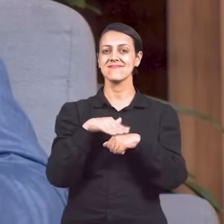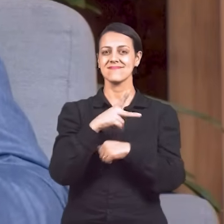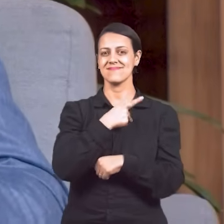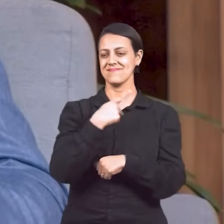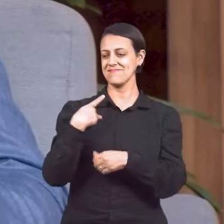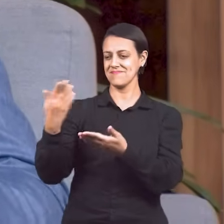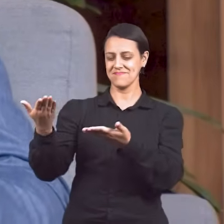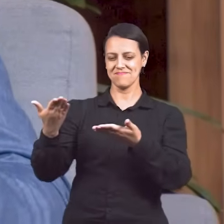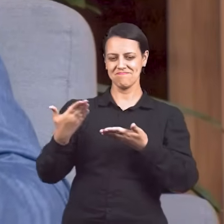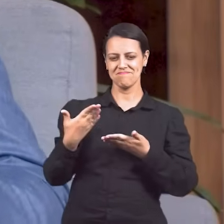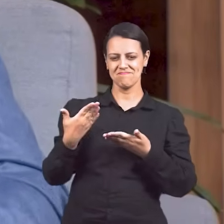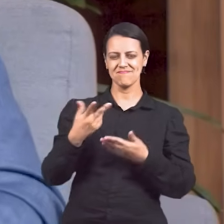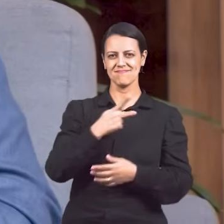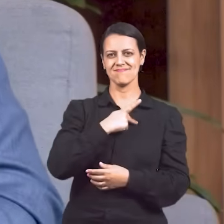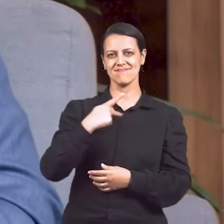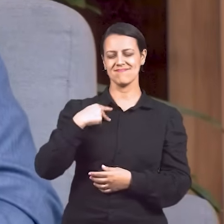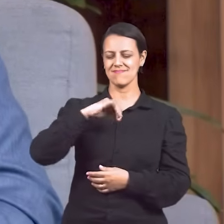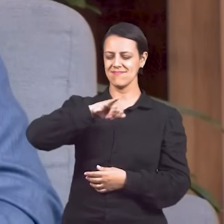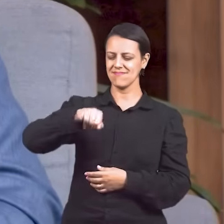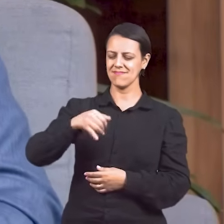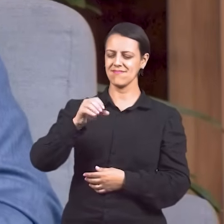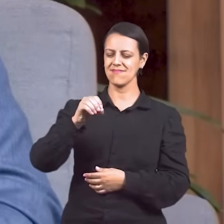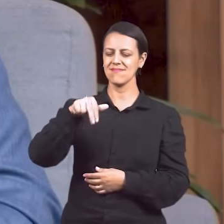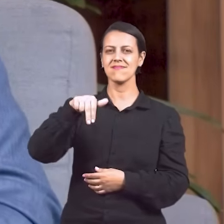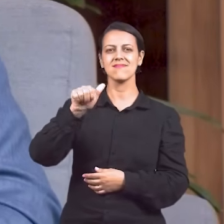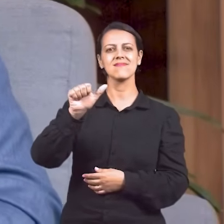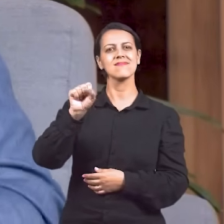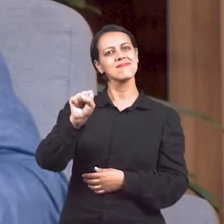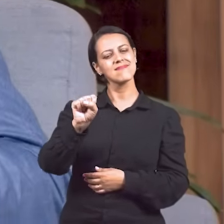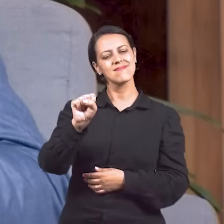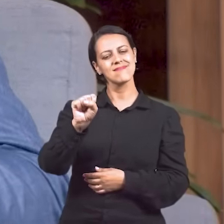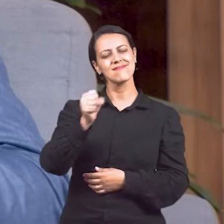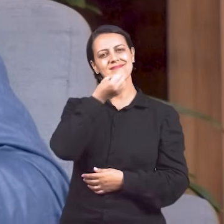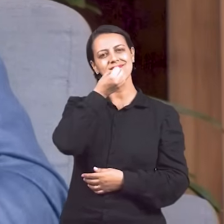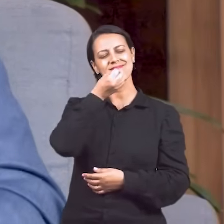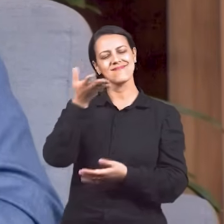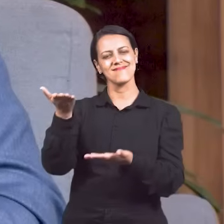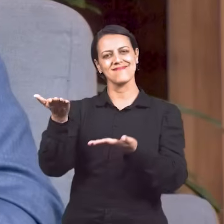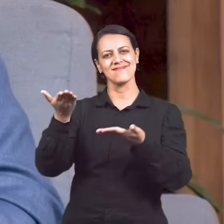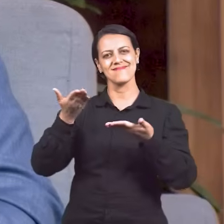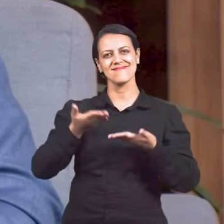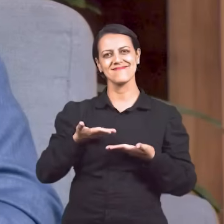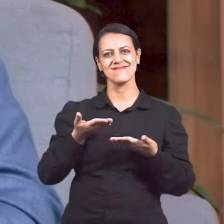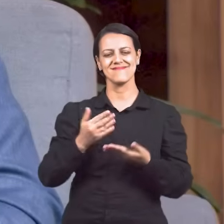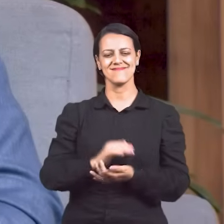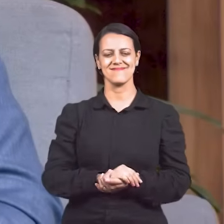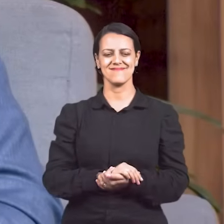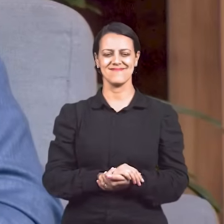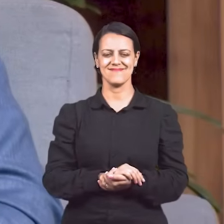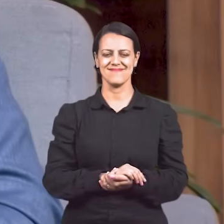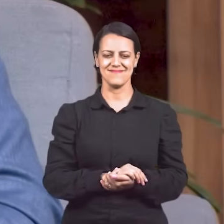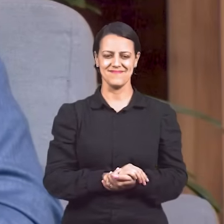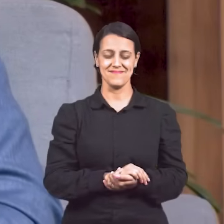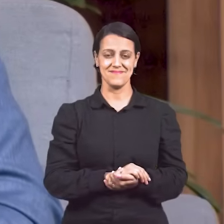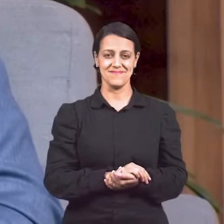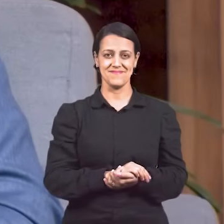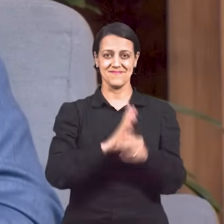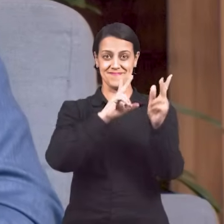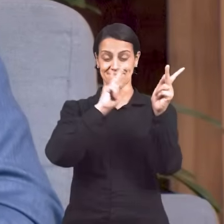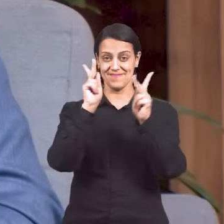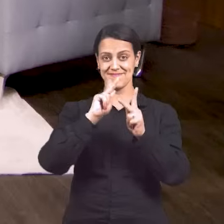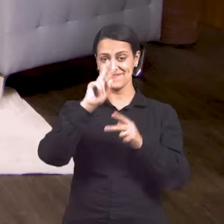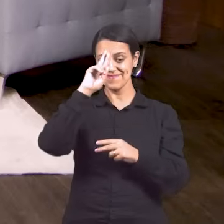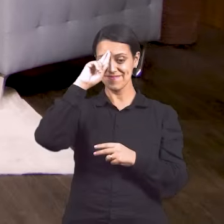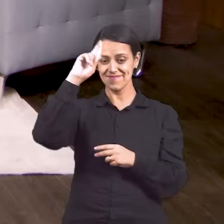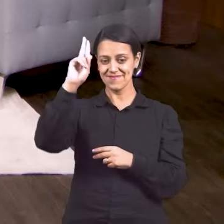com os nossos pastores convidados. Pastor Jonas Pelissari, mais uma vez, seja muito bem-vindo ao programa Mais Sábios.